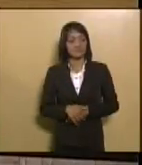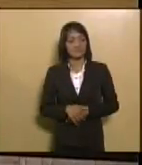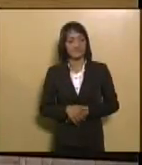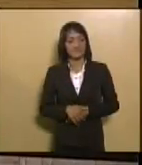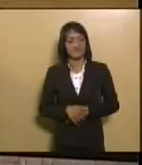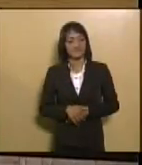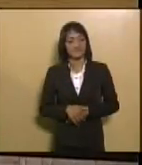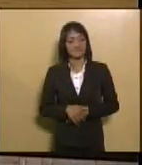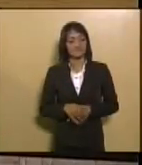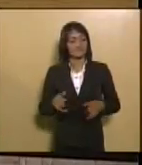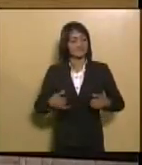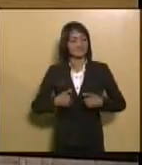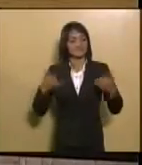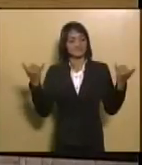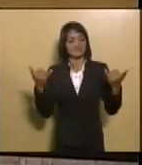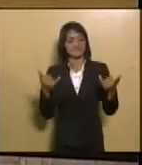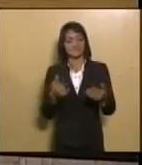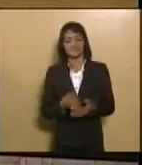O aniversário